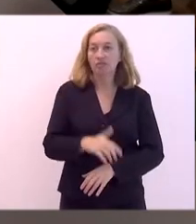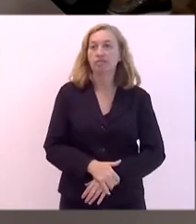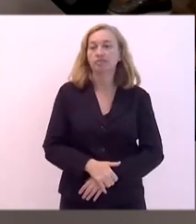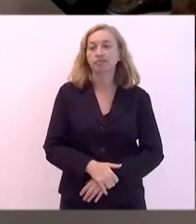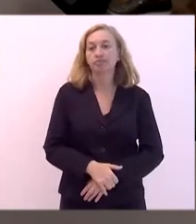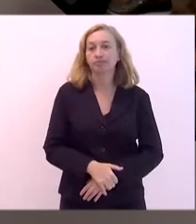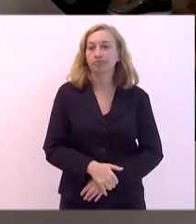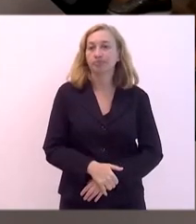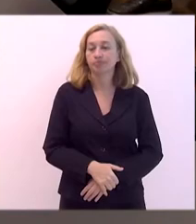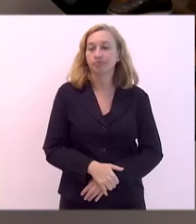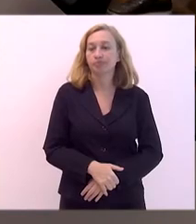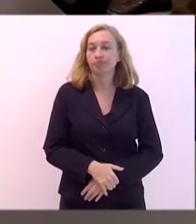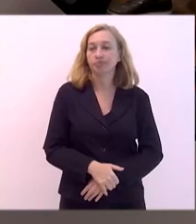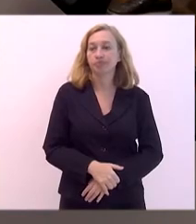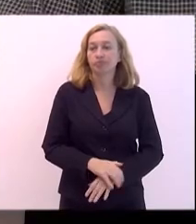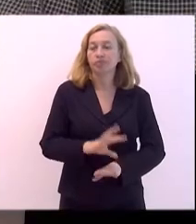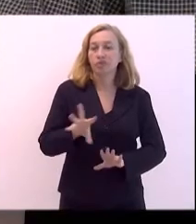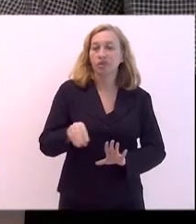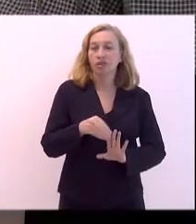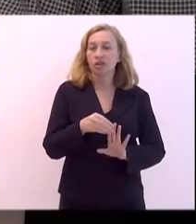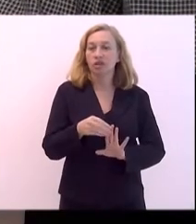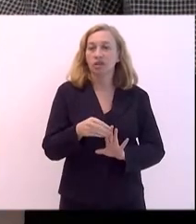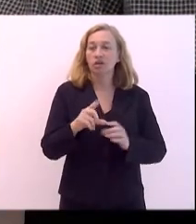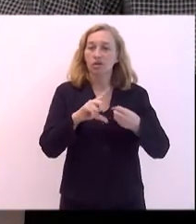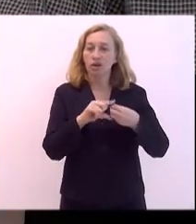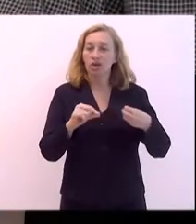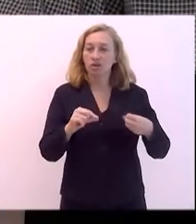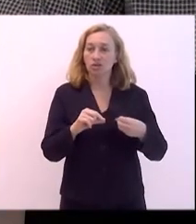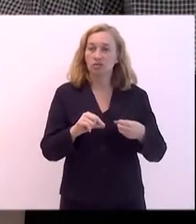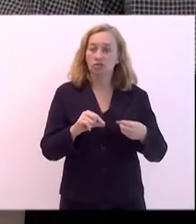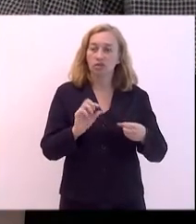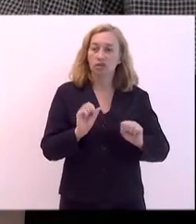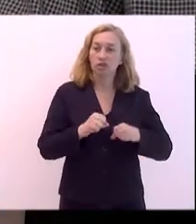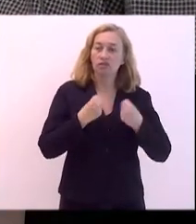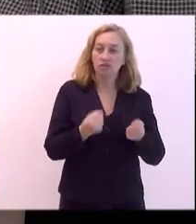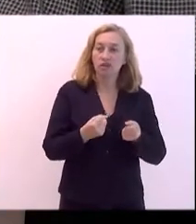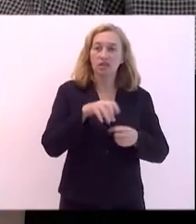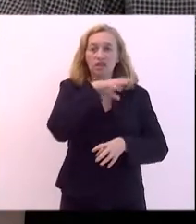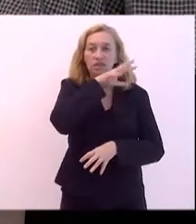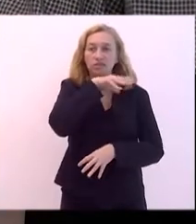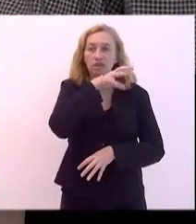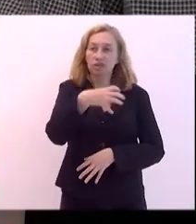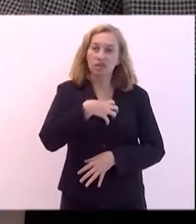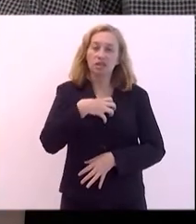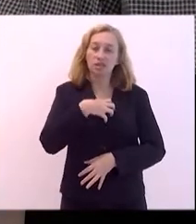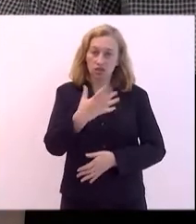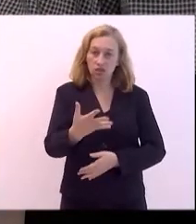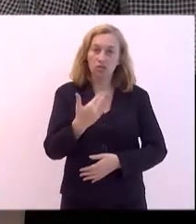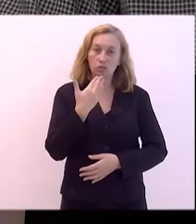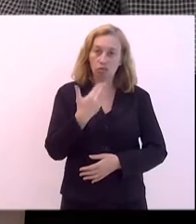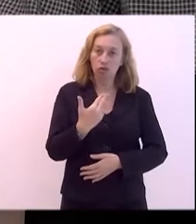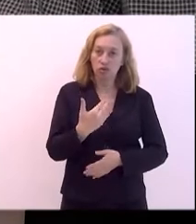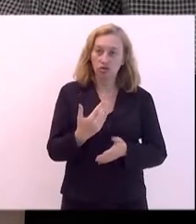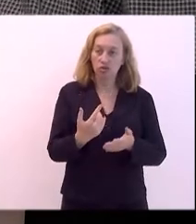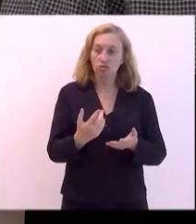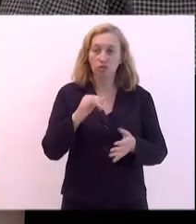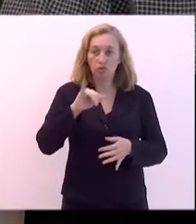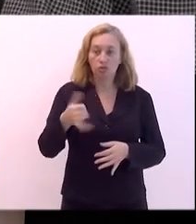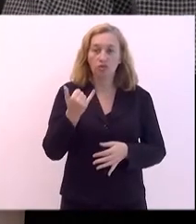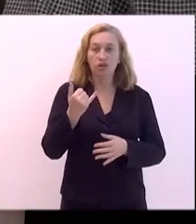né? Acrescentando artigo ao Código de Defesa Animal. Uhum. Então, é nesse sentido o objetivo, é aproveitar o